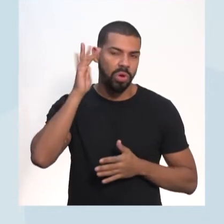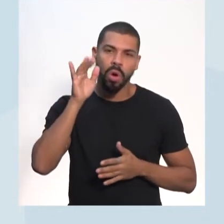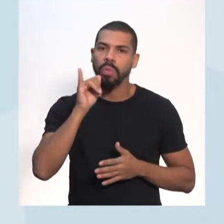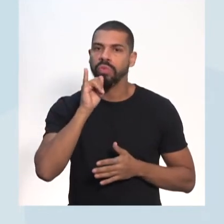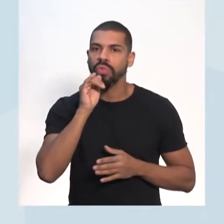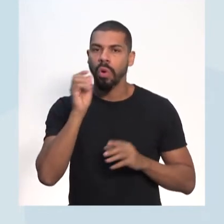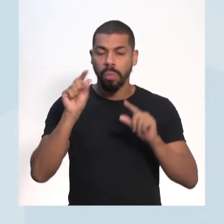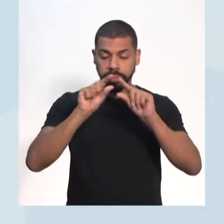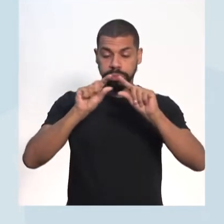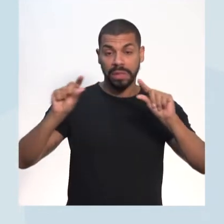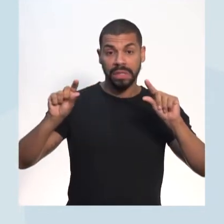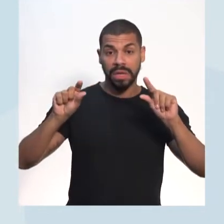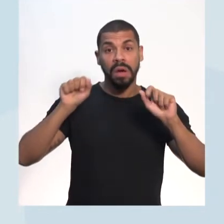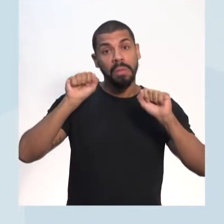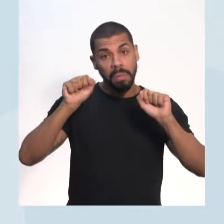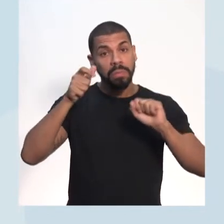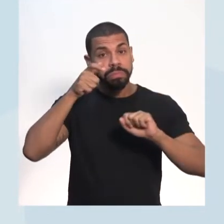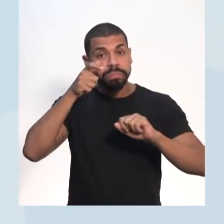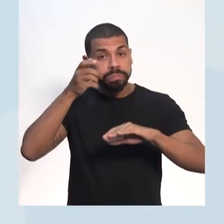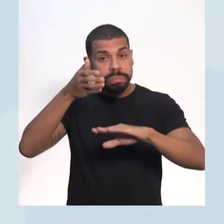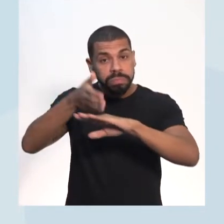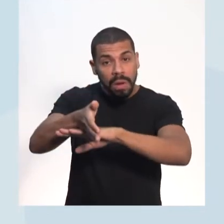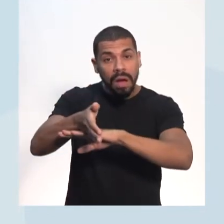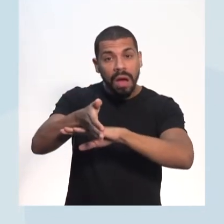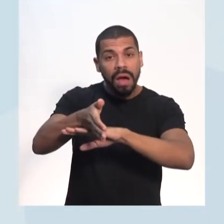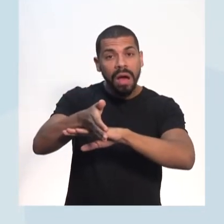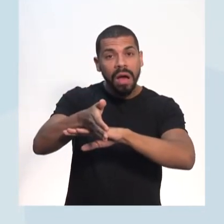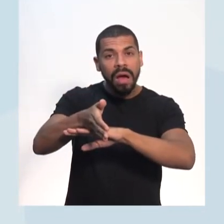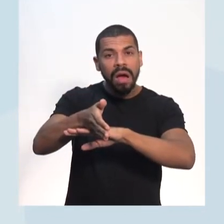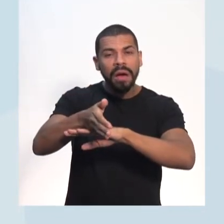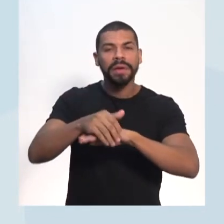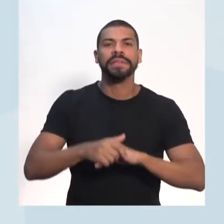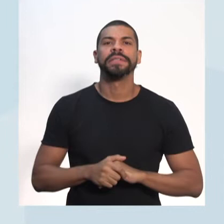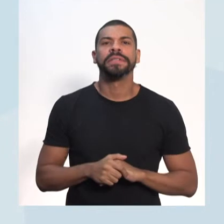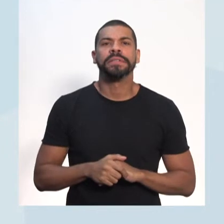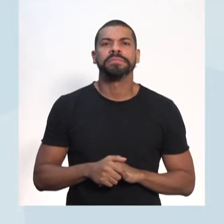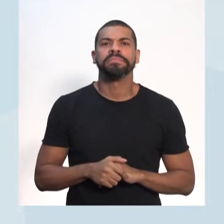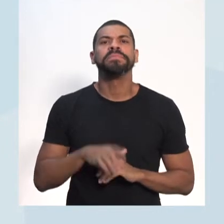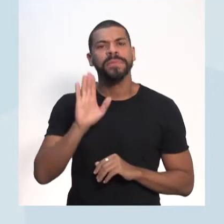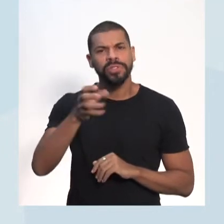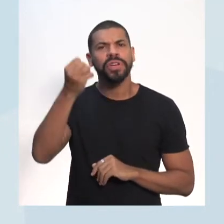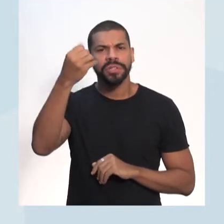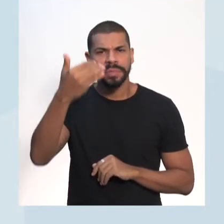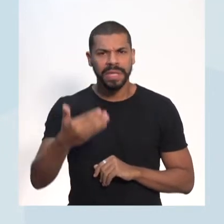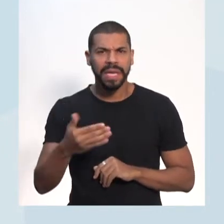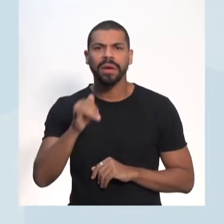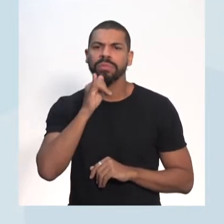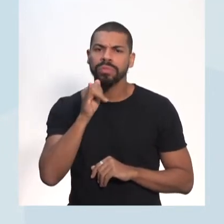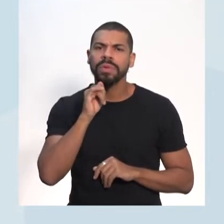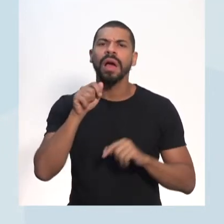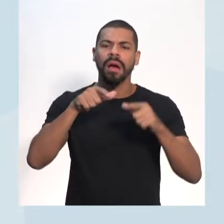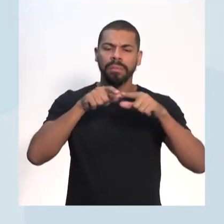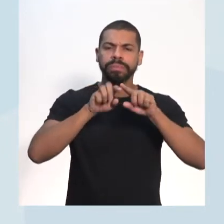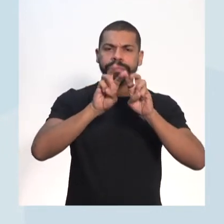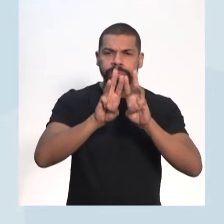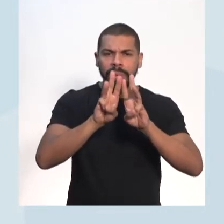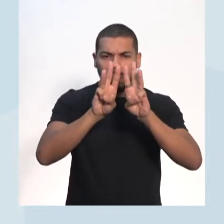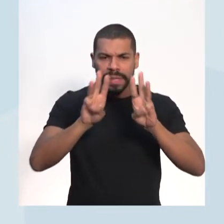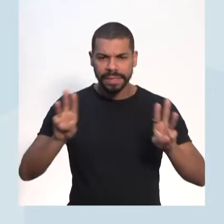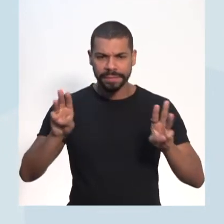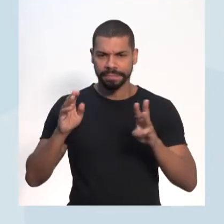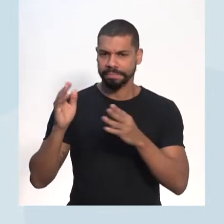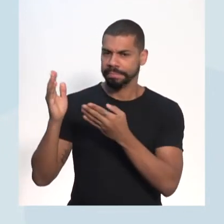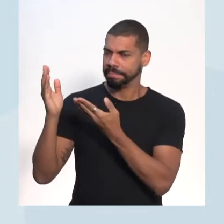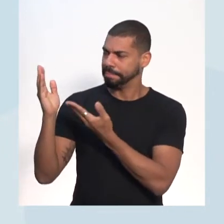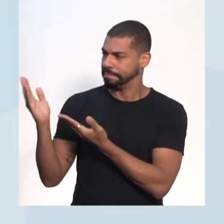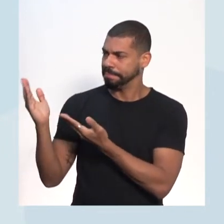esse link direto, vocês podem entrar naquele fazer aquele caminho que eu citei inicialmente, abrir a página da EFAP